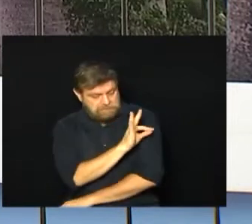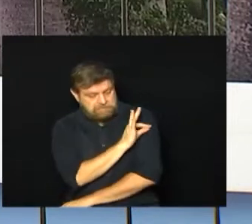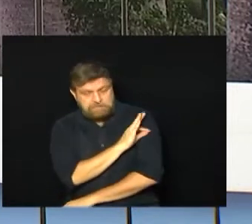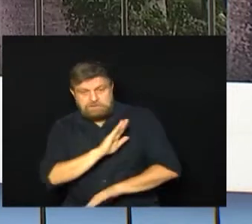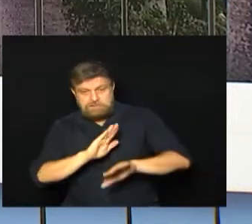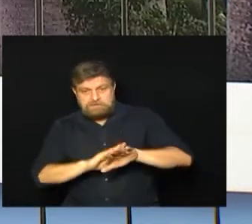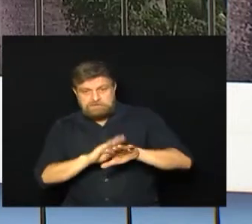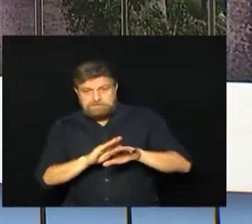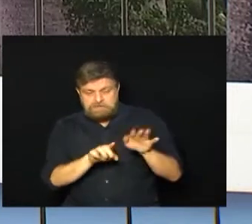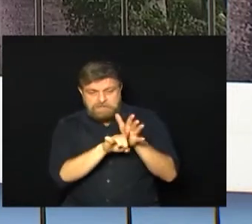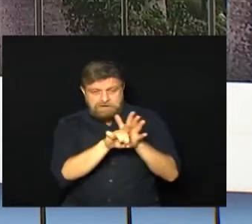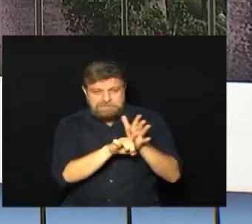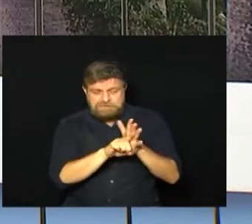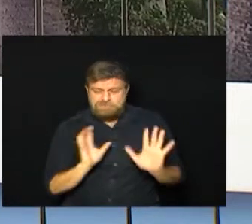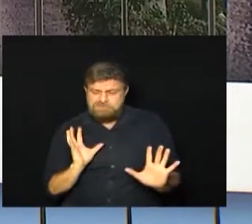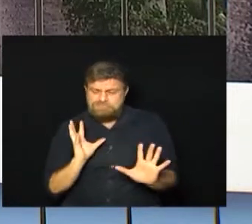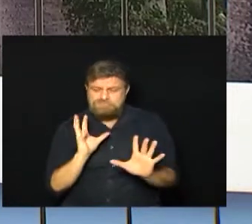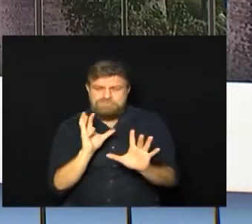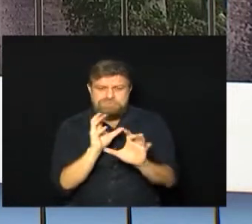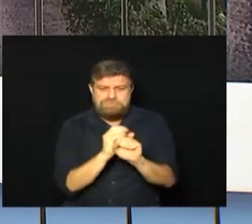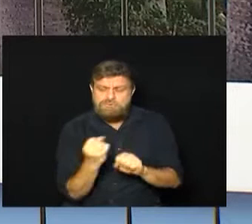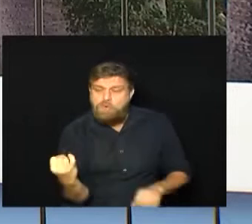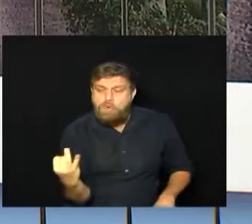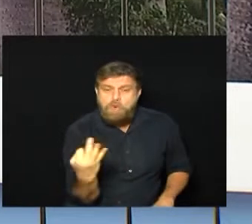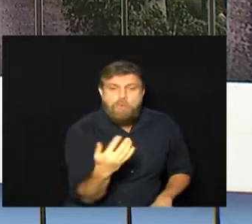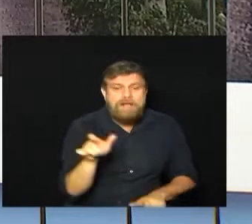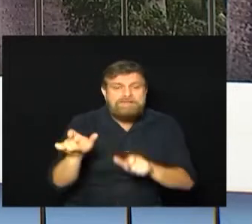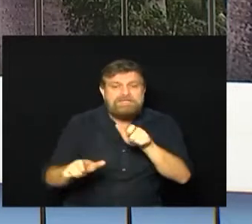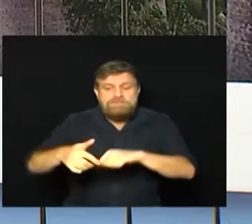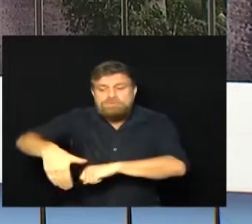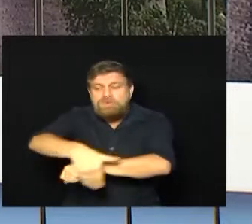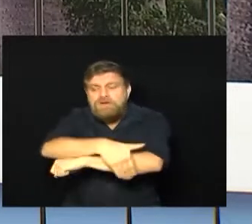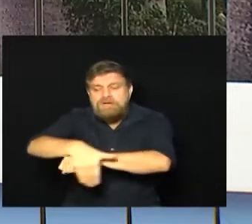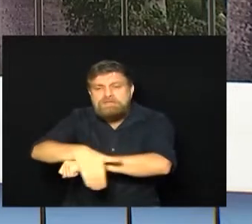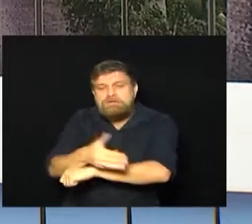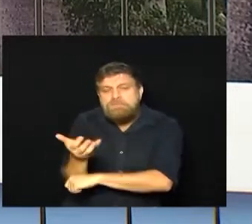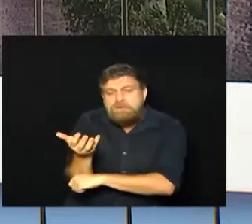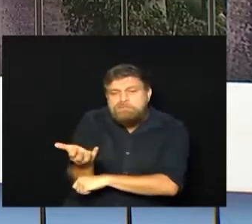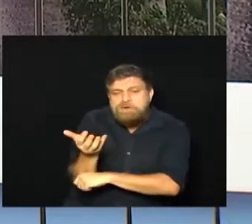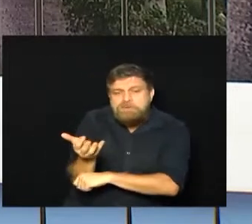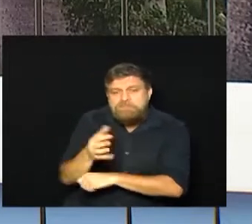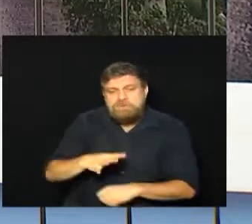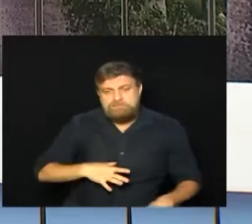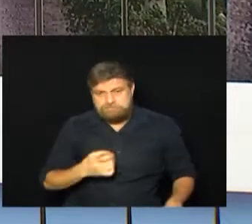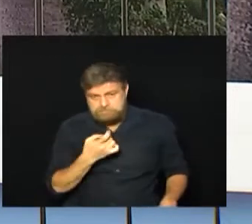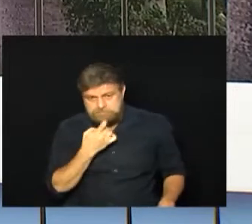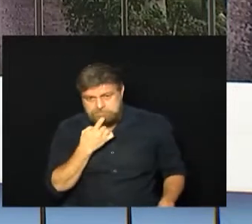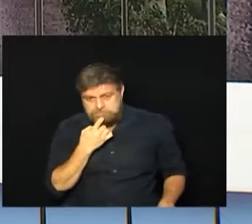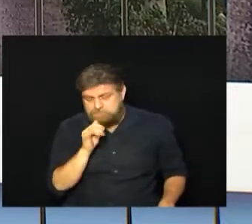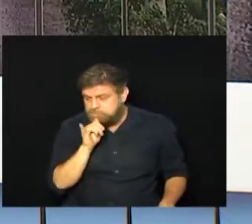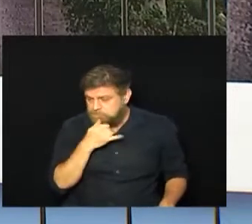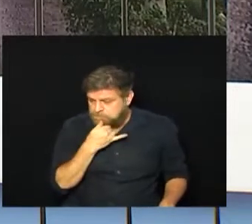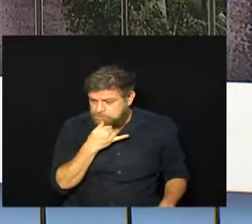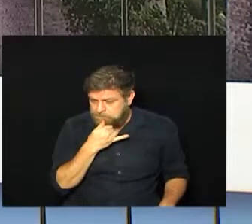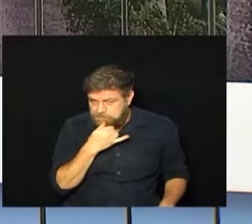um censo para saber quantas pessoas estão em situação de rua aqui na nossa cidade.